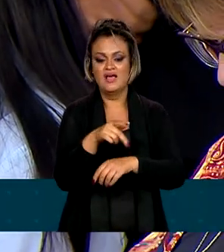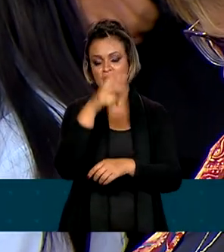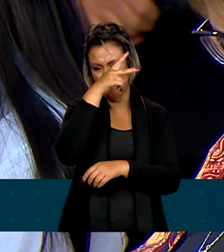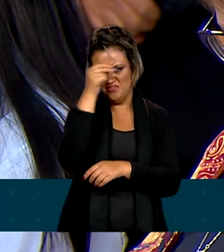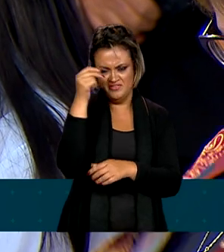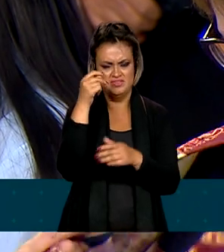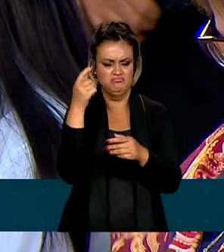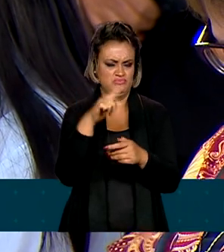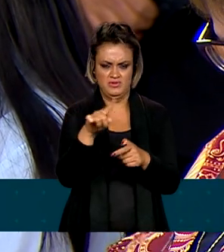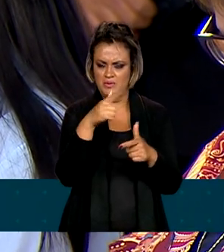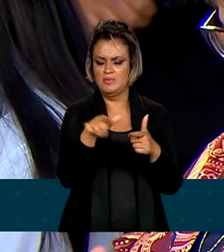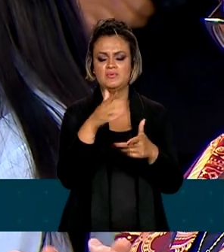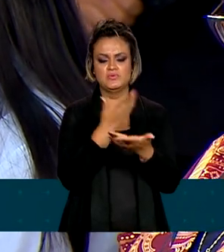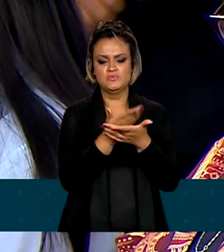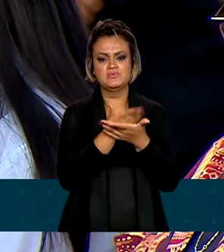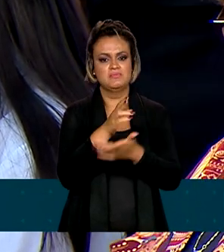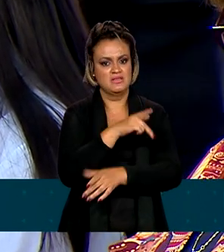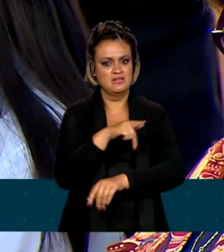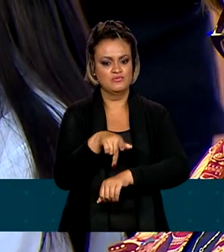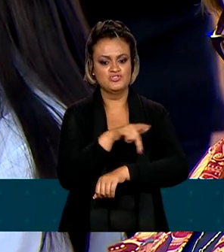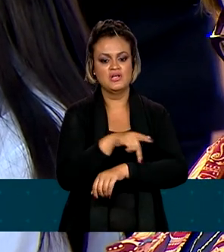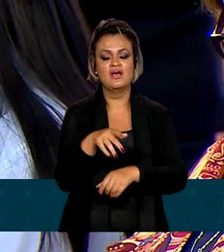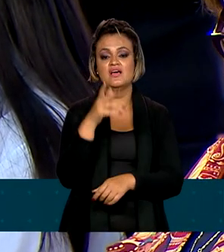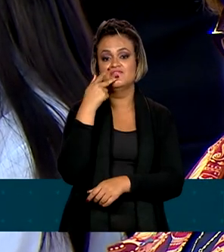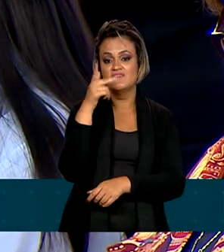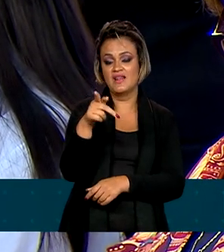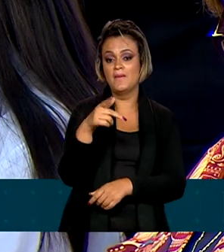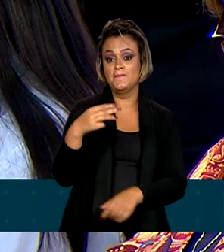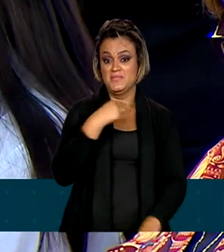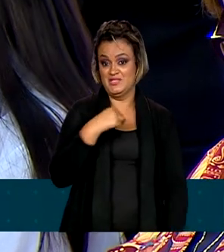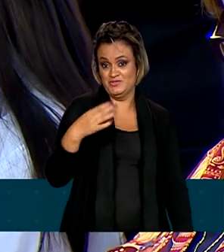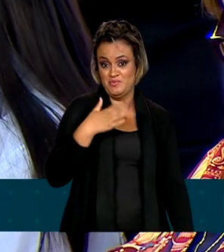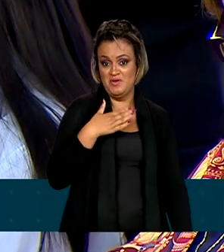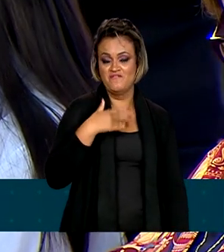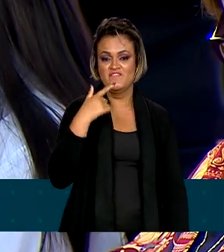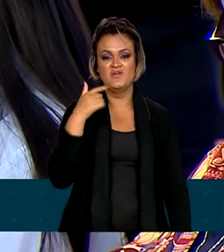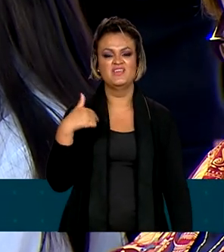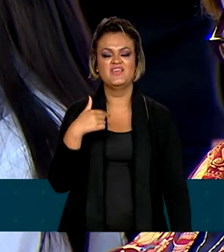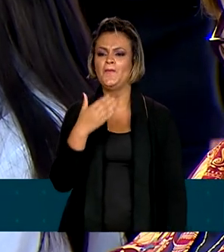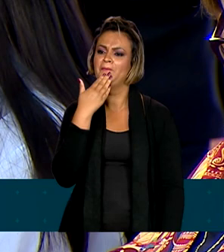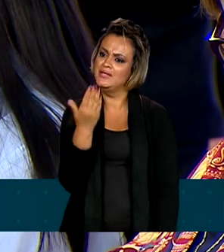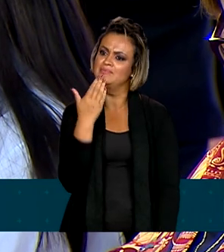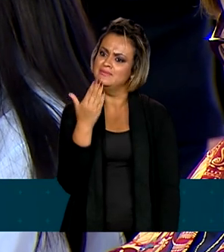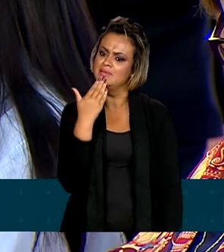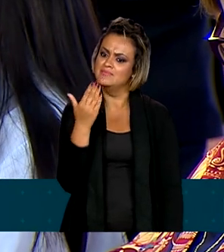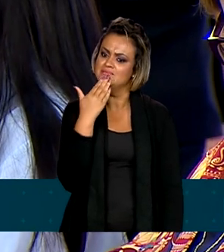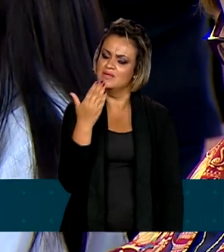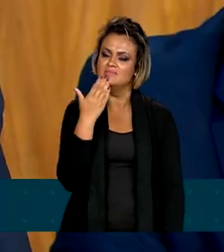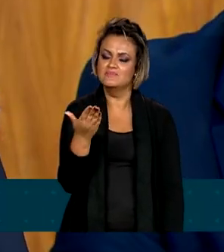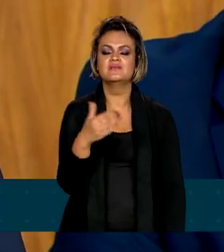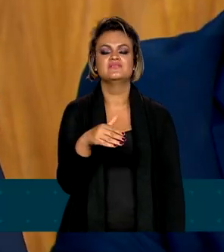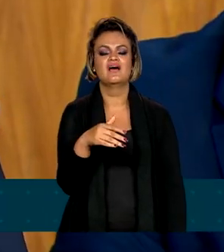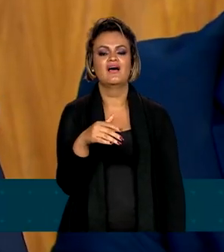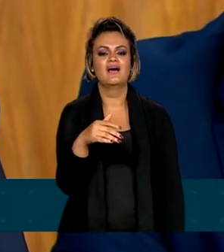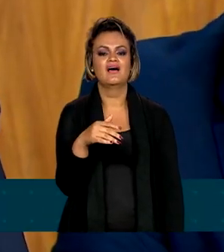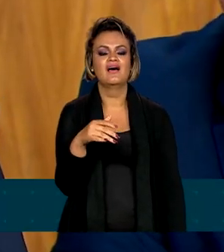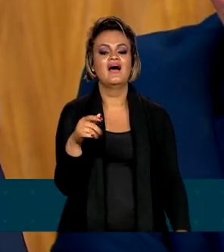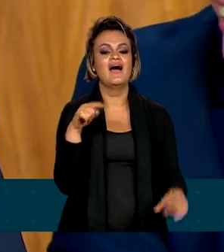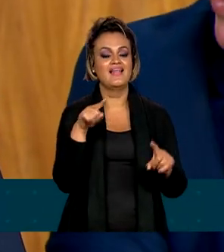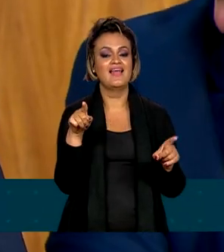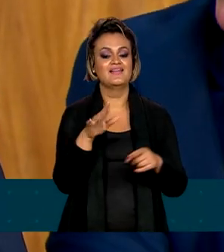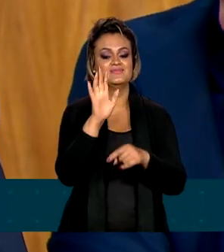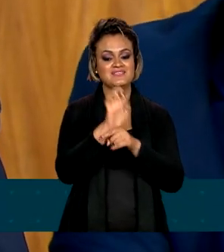prefeita, e dizer ao senhor, e aproveitar que o meu ministro disse que eu sou muito pidona, que lá na nossa região a